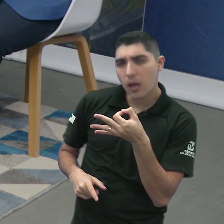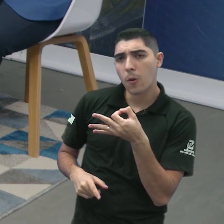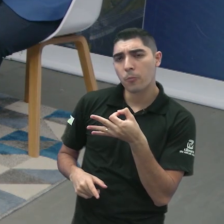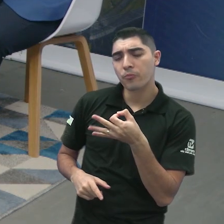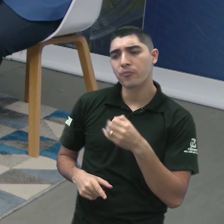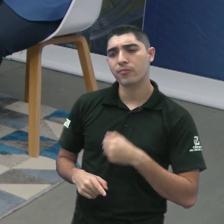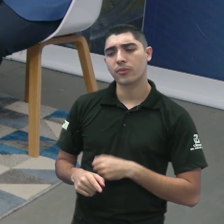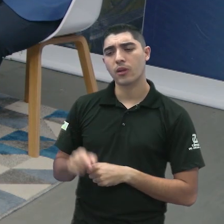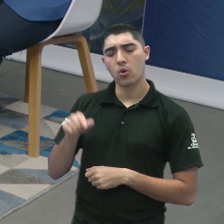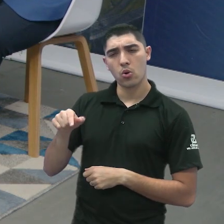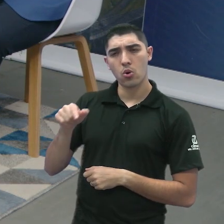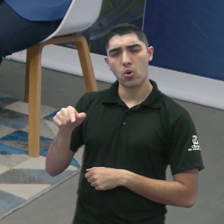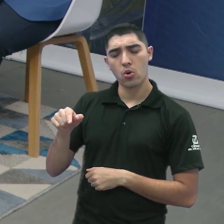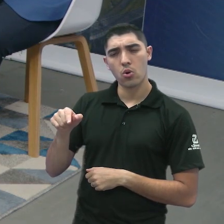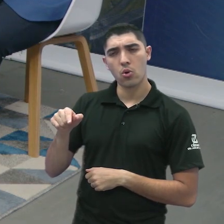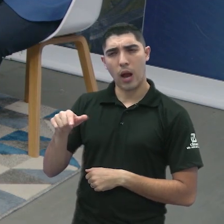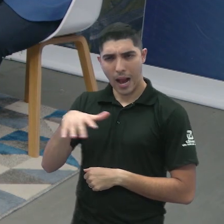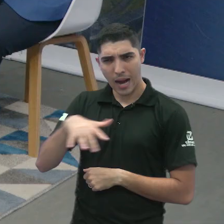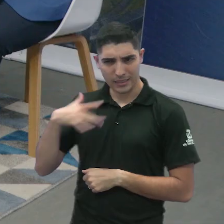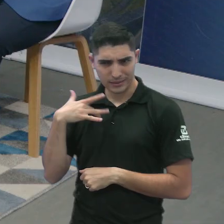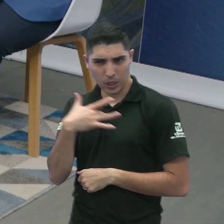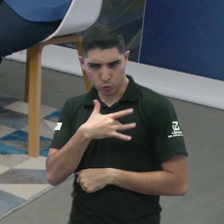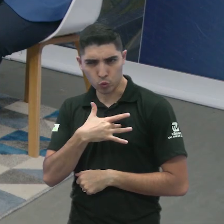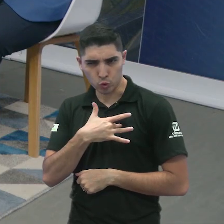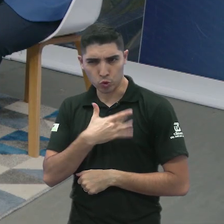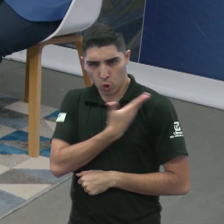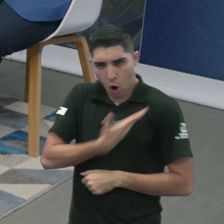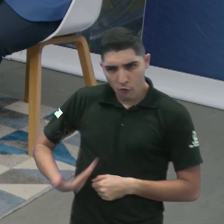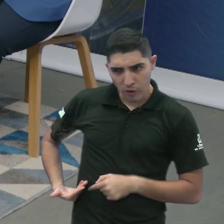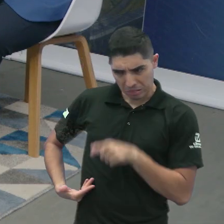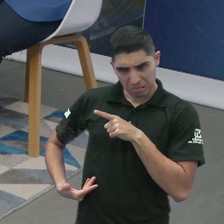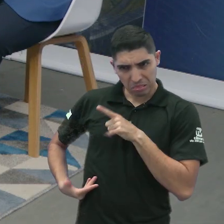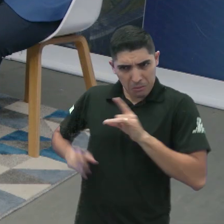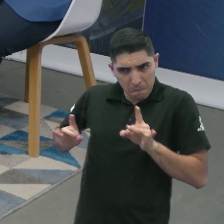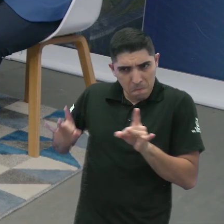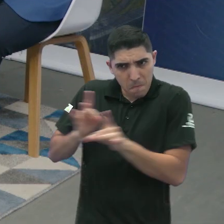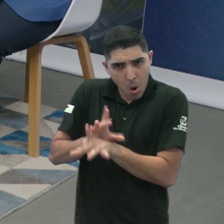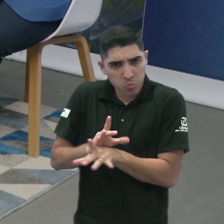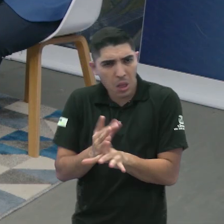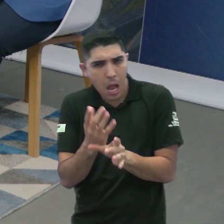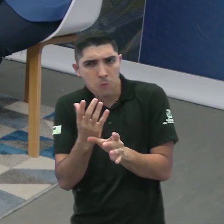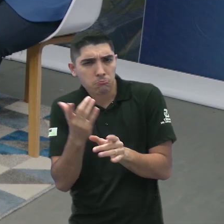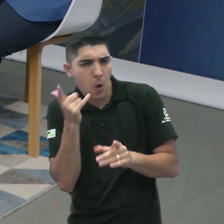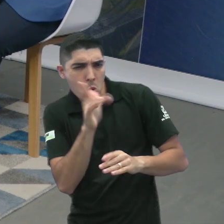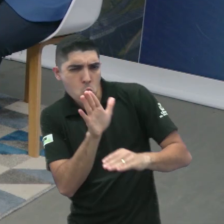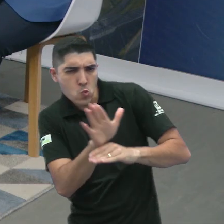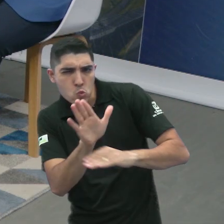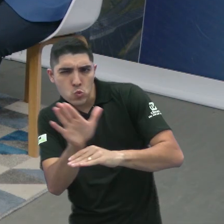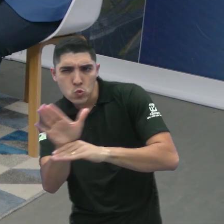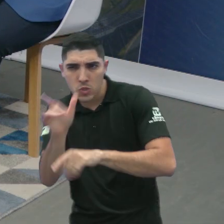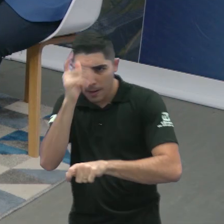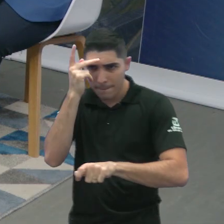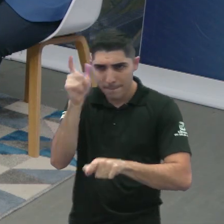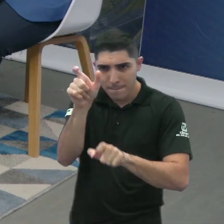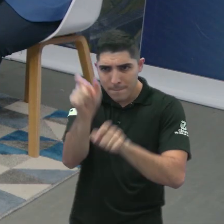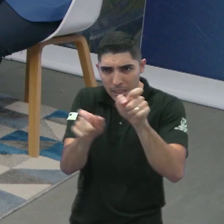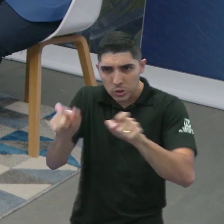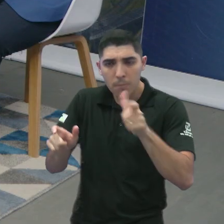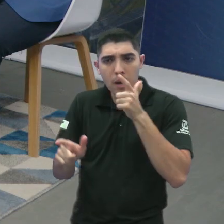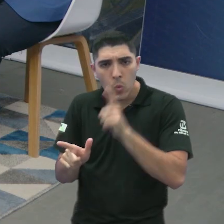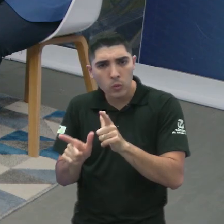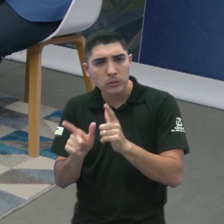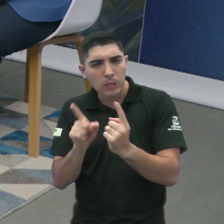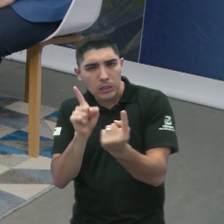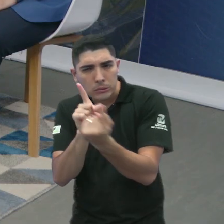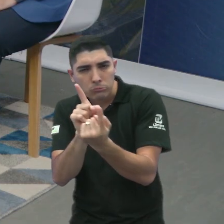rede pública ela está preparada para atender esse número de pessoas e realmente dar um diagnóstico